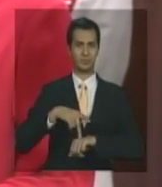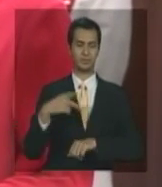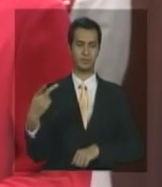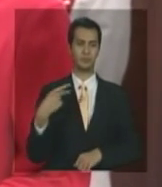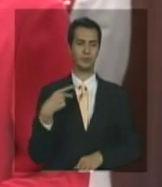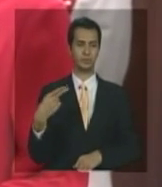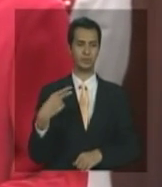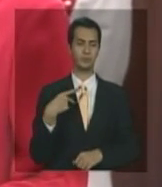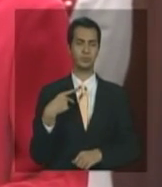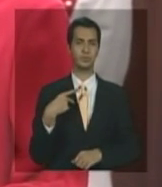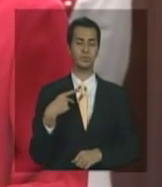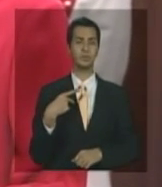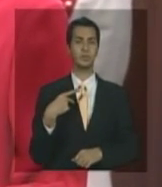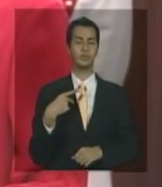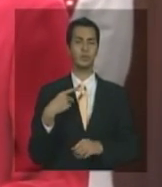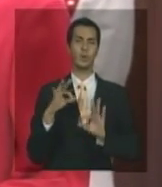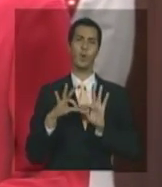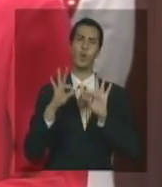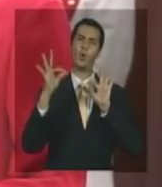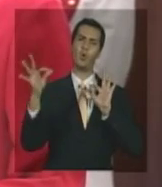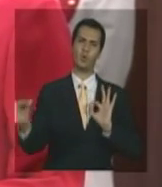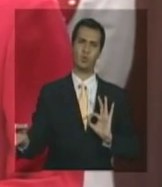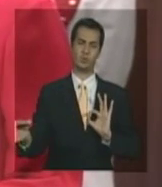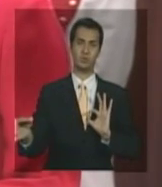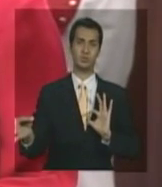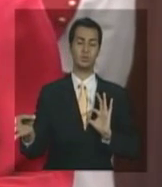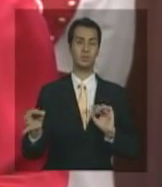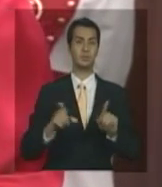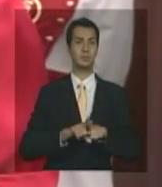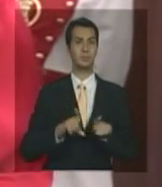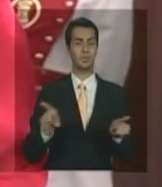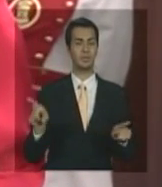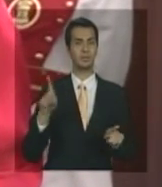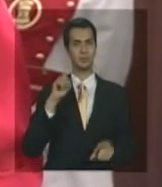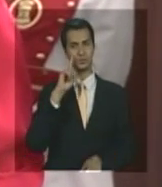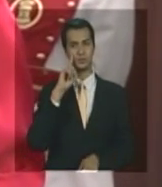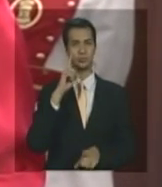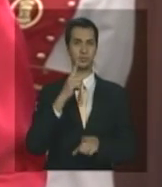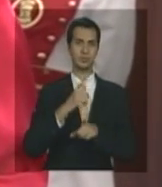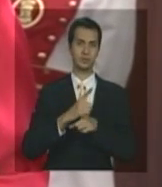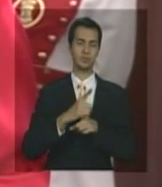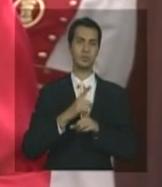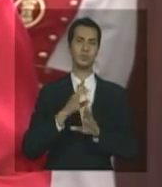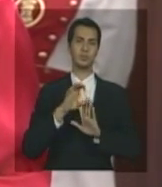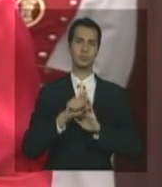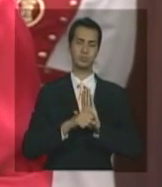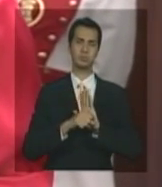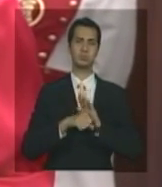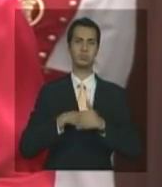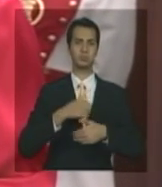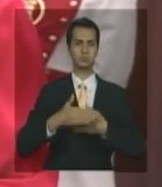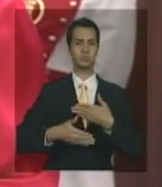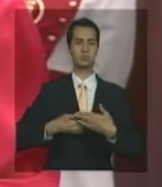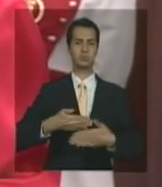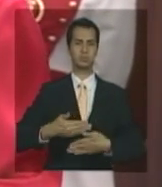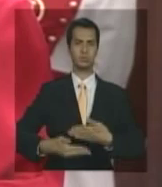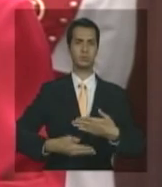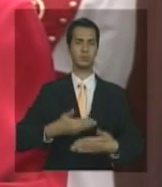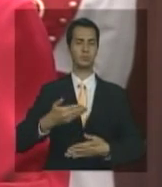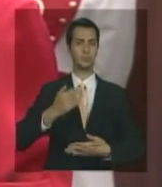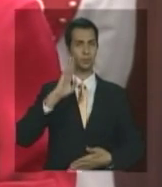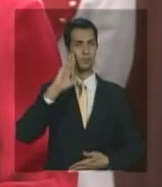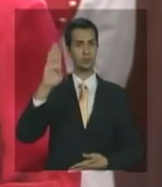que separados pela geografia, foram se descobrindo no curso dos tempos, especialmente durante o